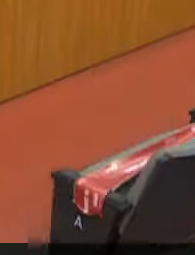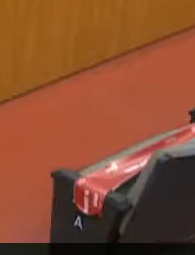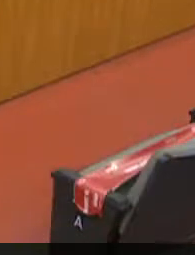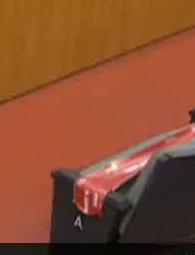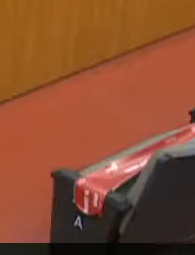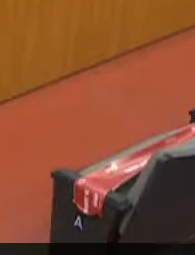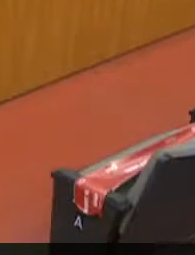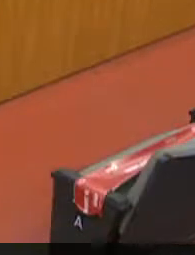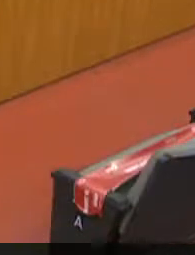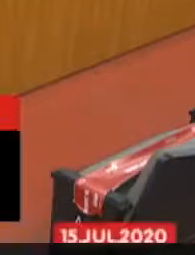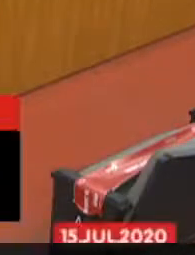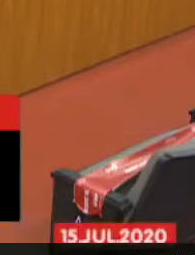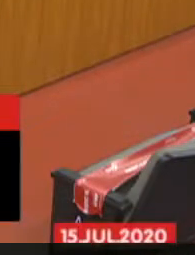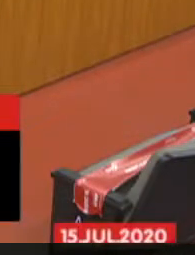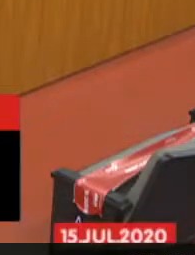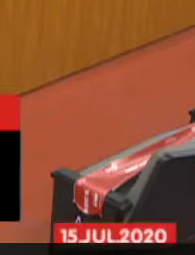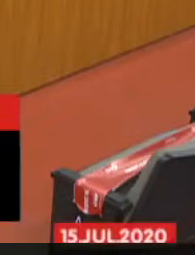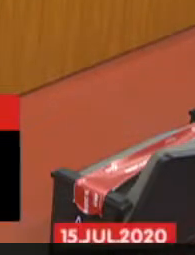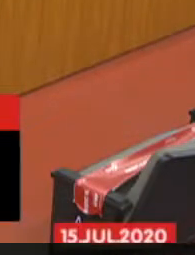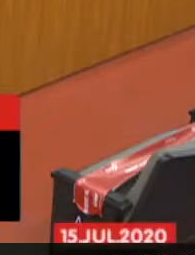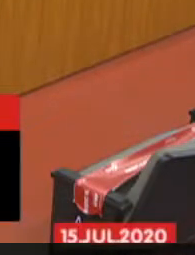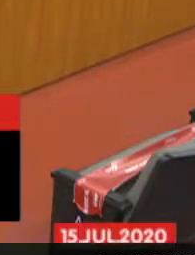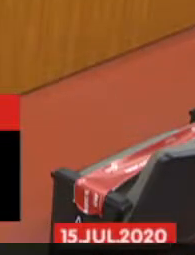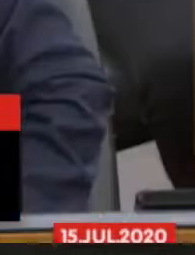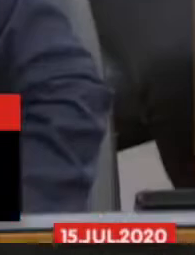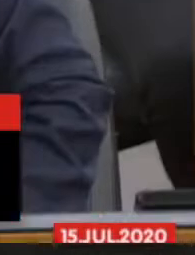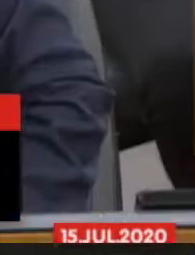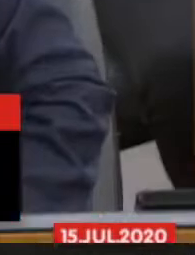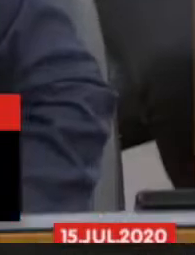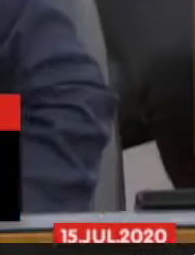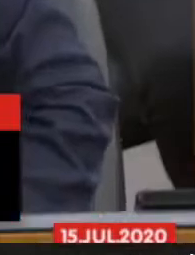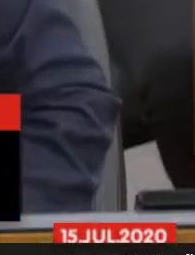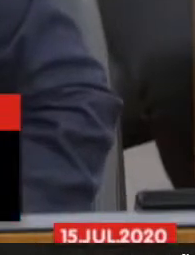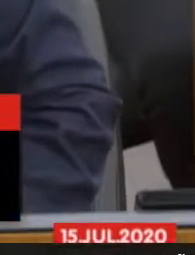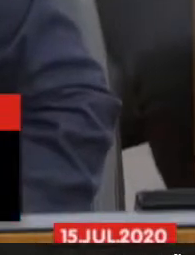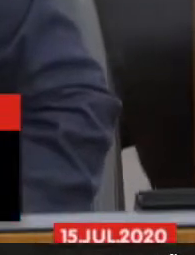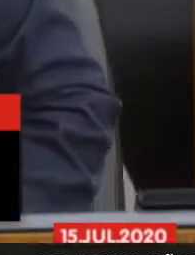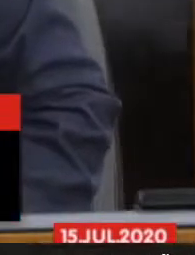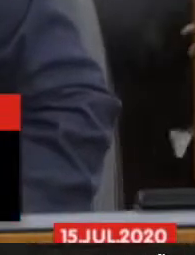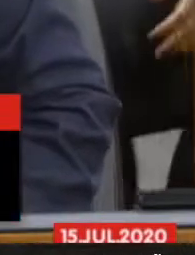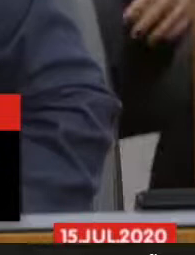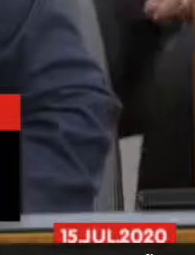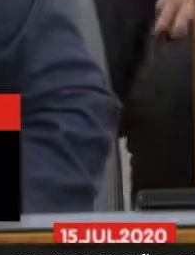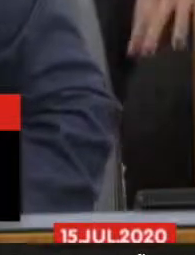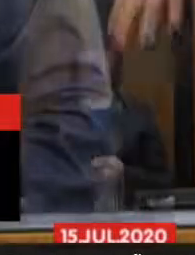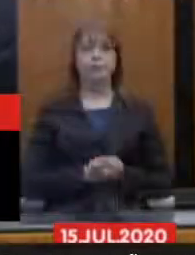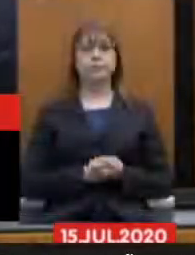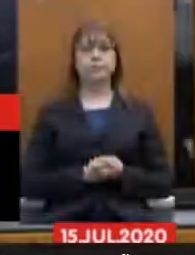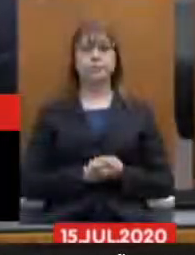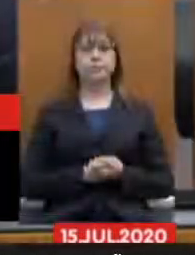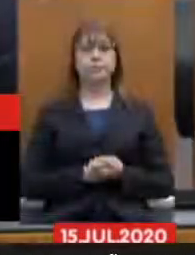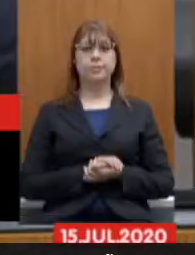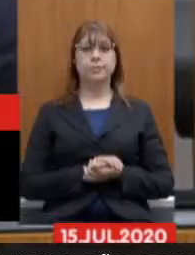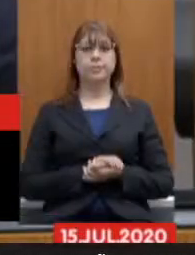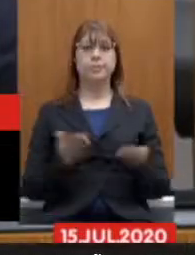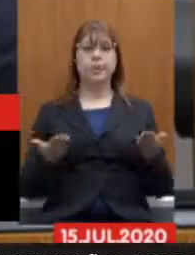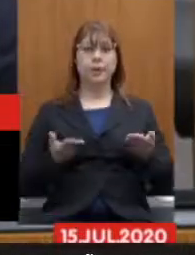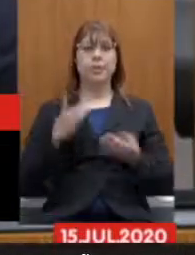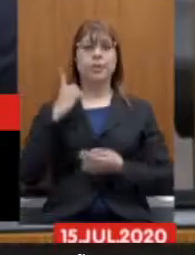obrigado deputado andreia muito bem próximo orador deputado betão